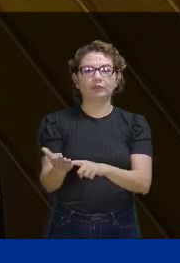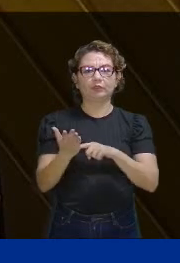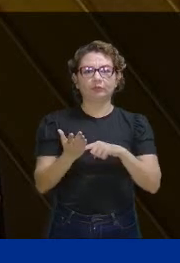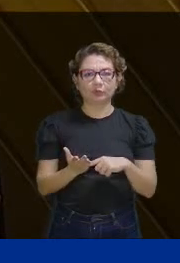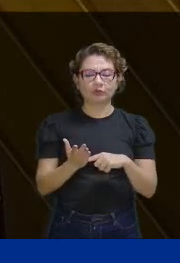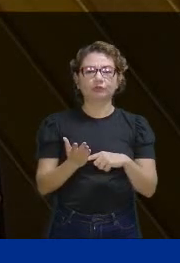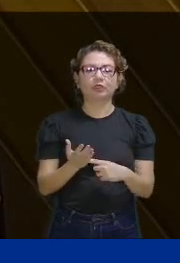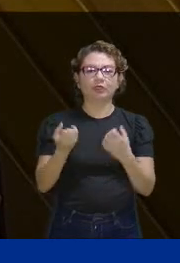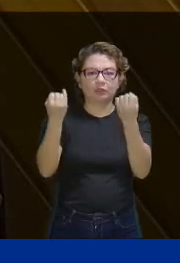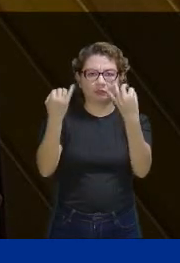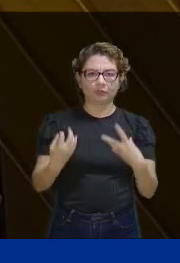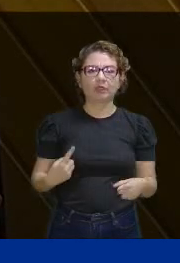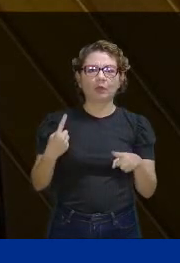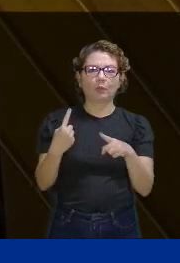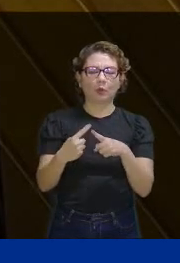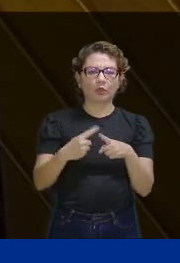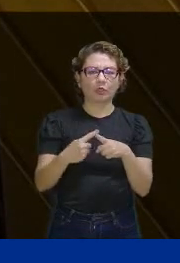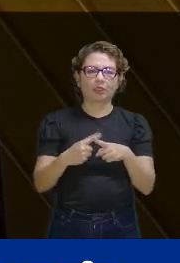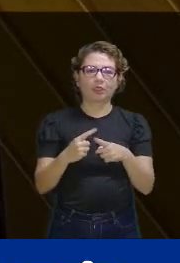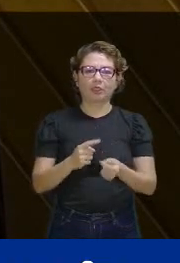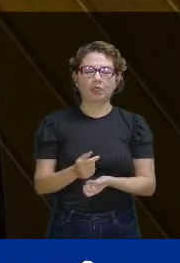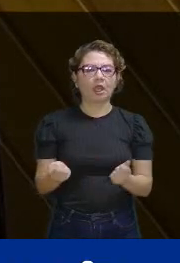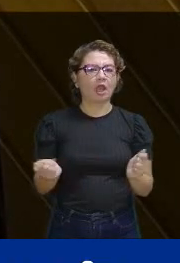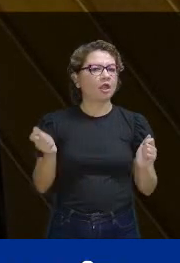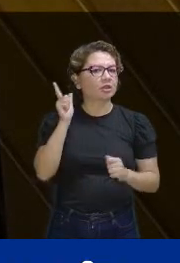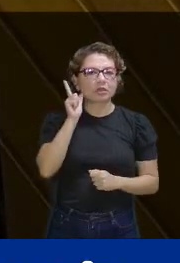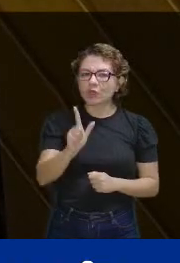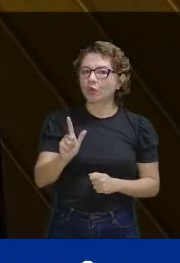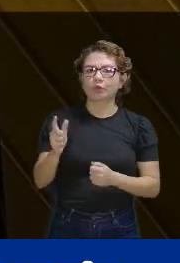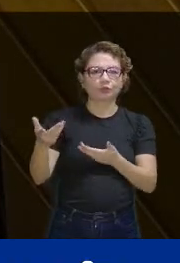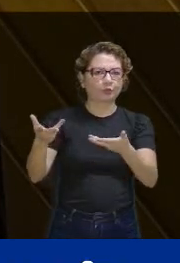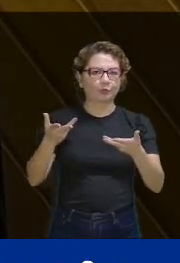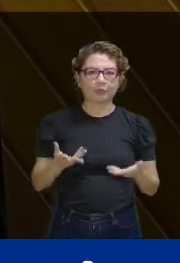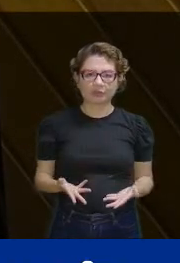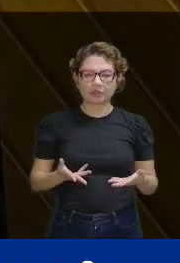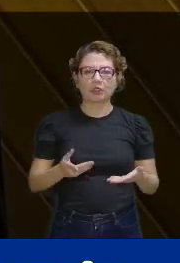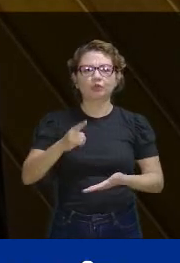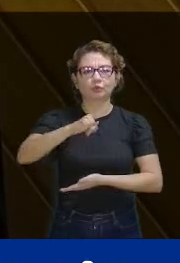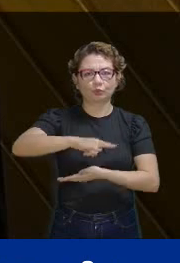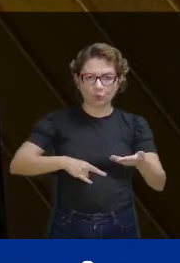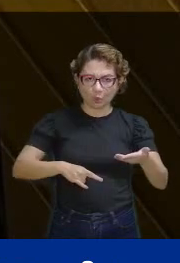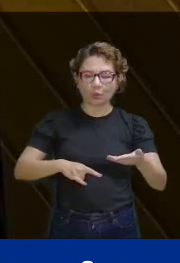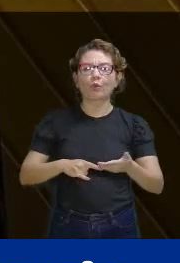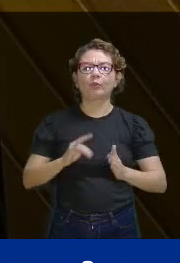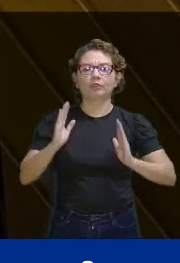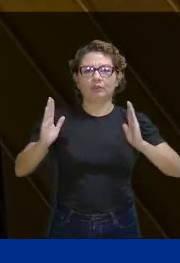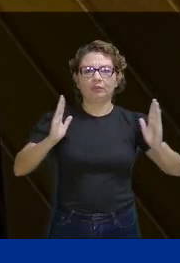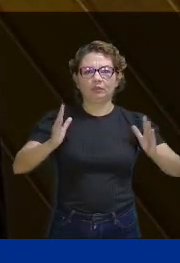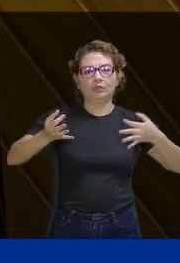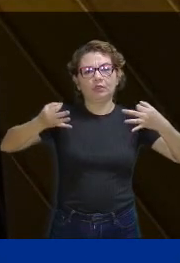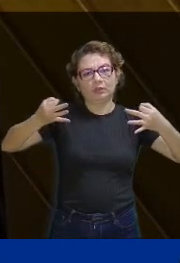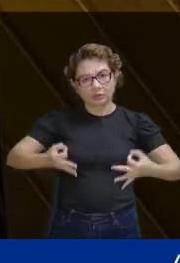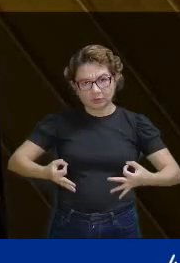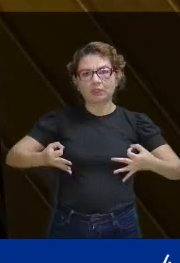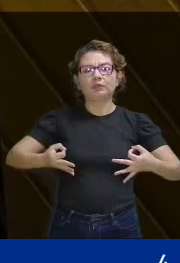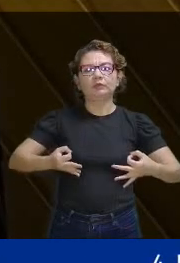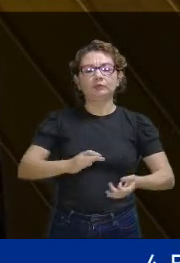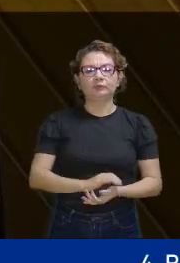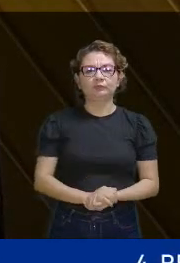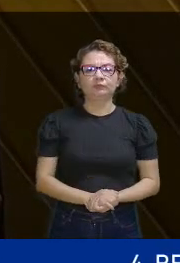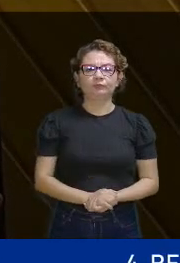forma justificada a razão pela qual não foi possível a apresentação dos referidos documentos no momento processual